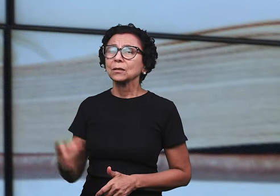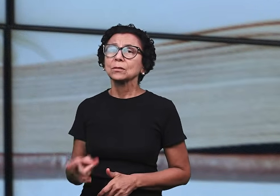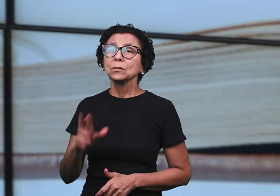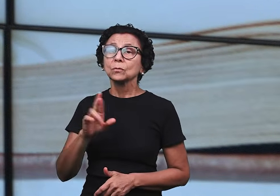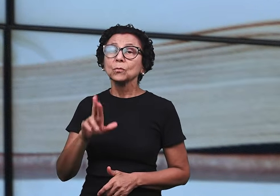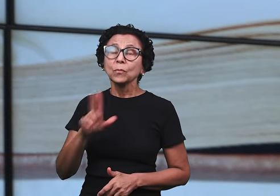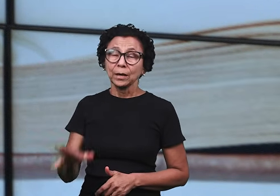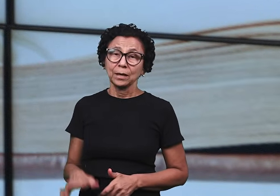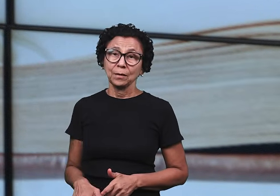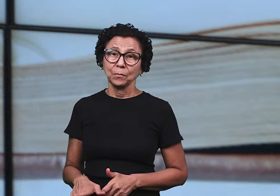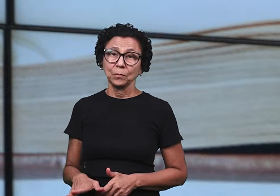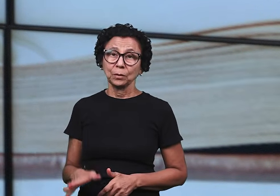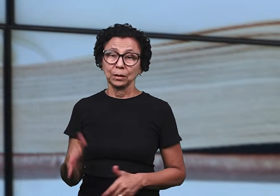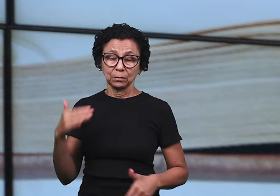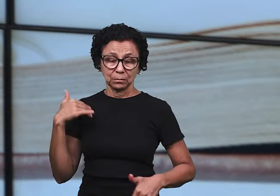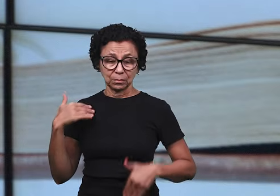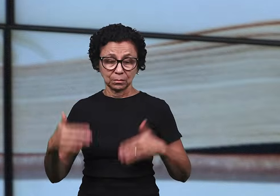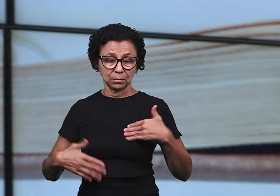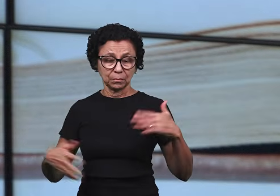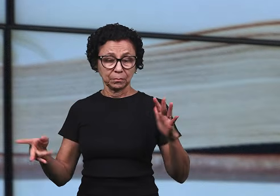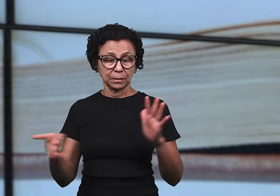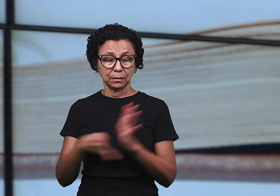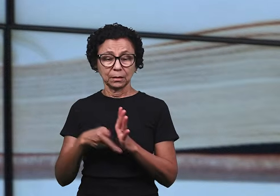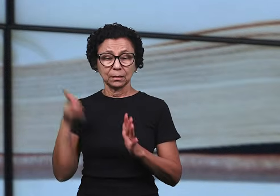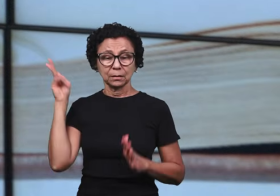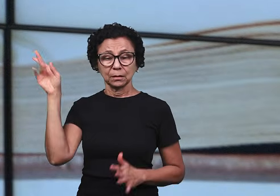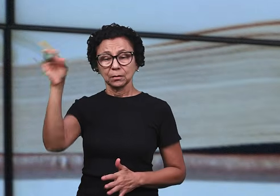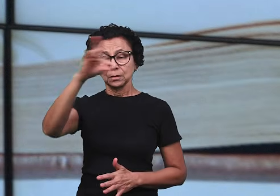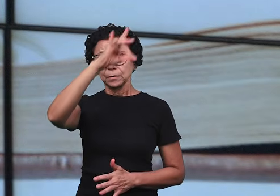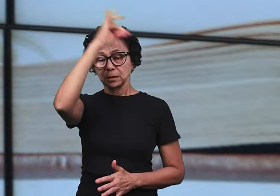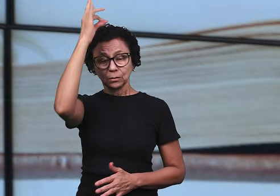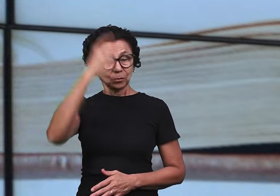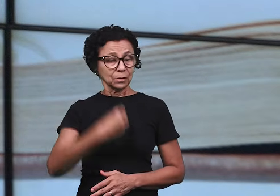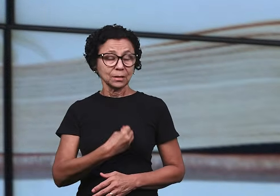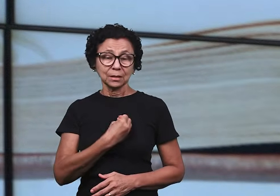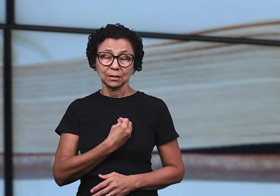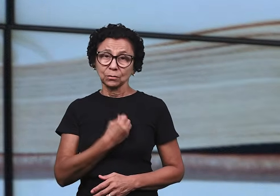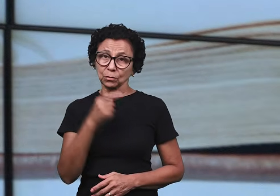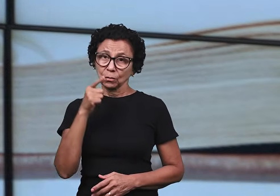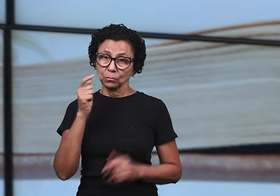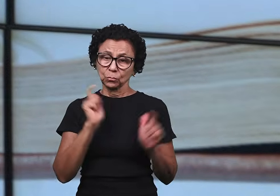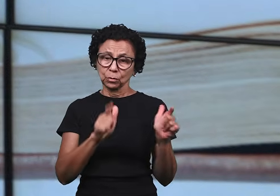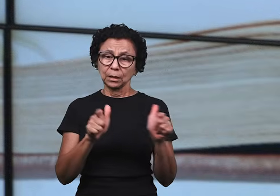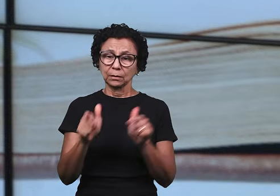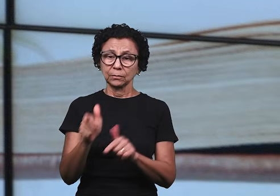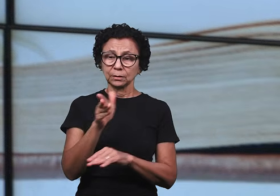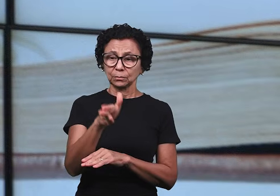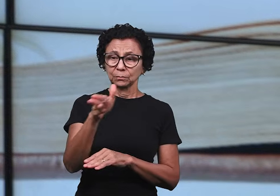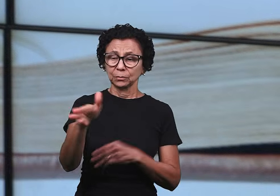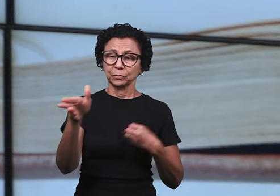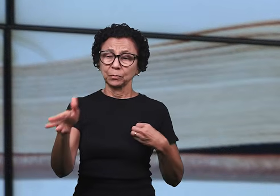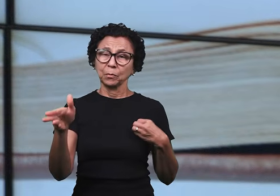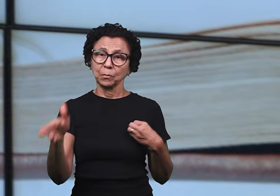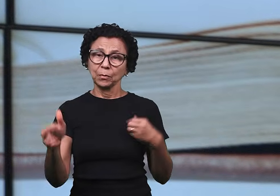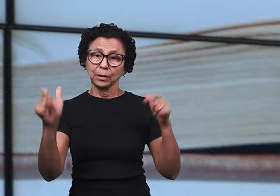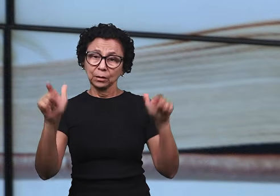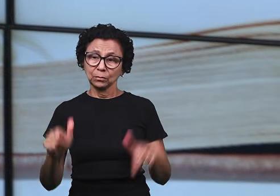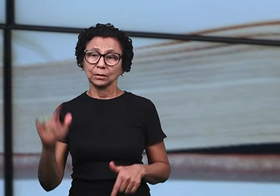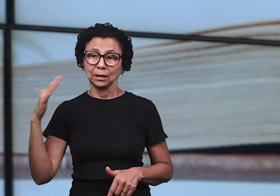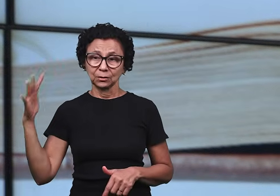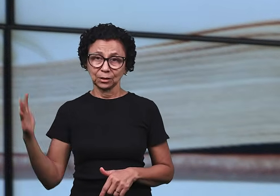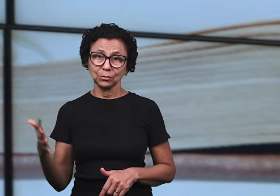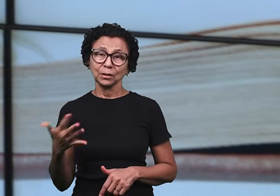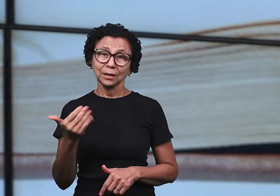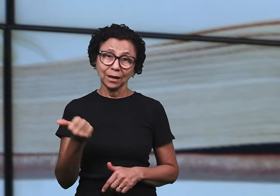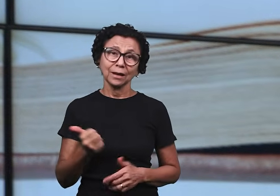quê? Se o nosso corpo é templo do Espírito Santo, onde nós estamos é um lugar de adoração. Não